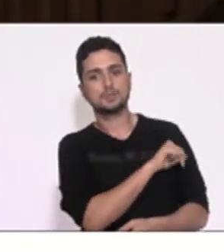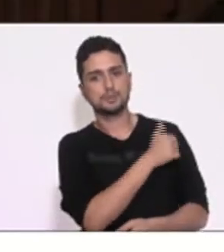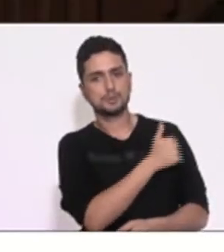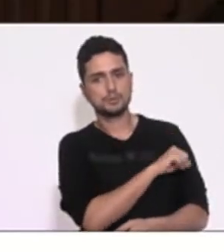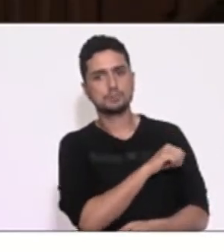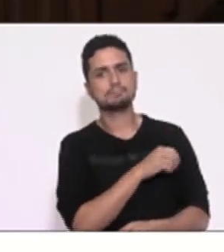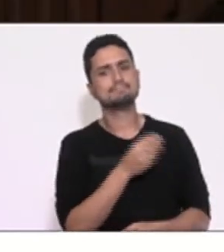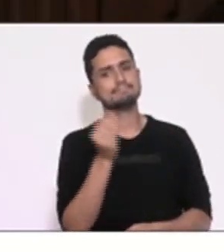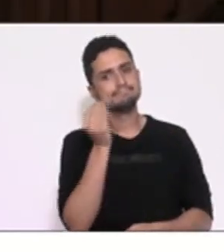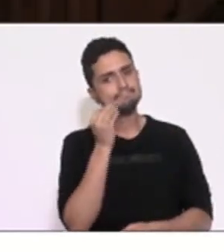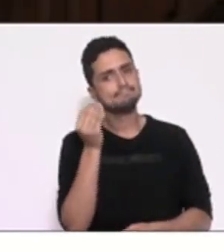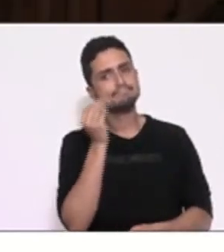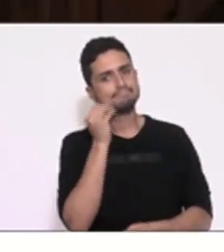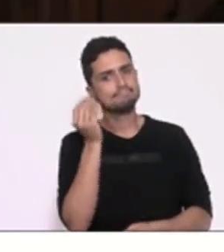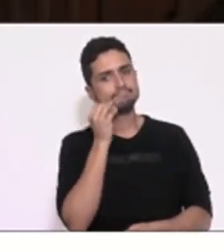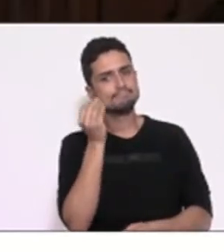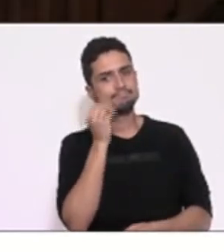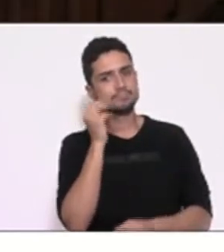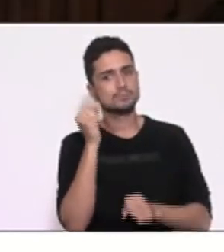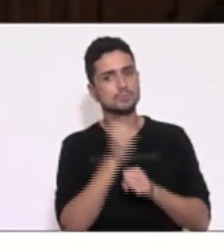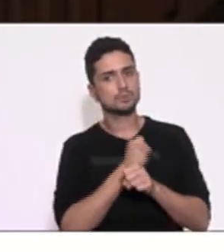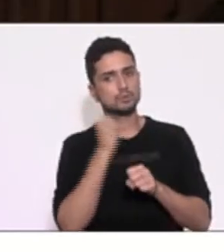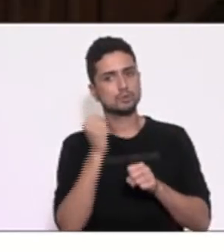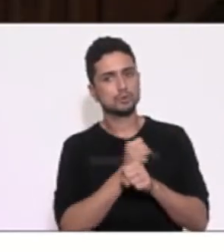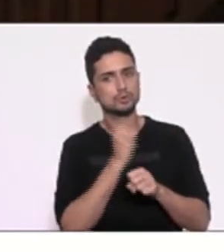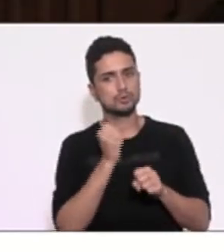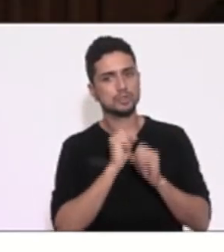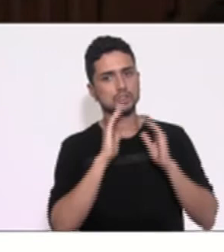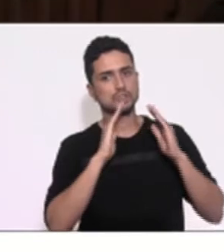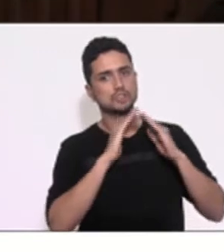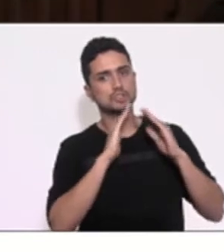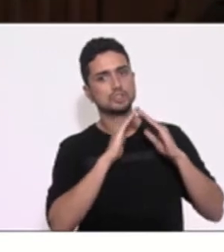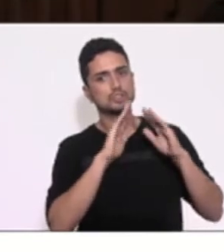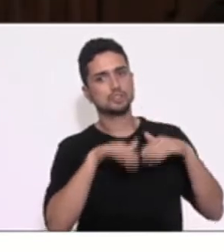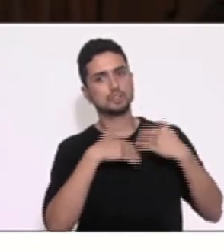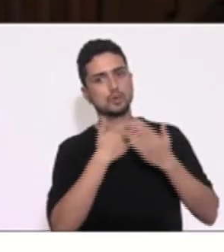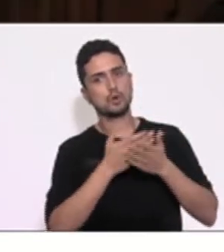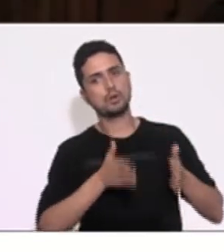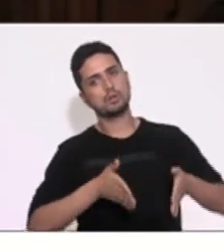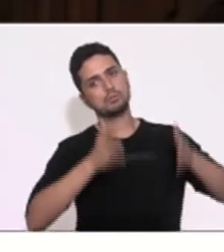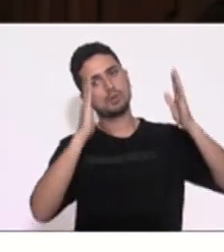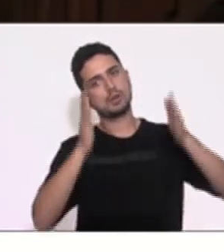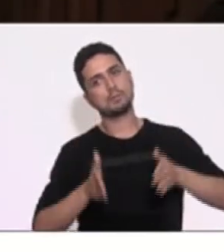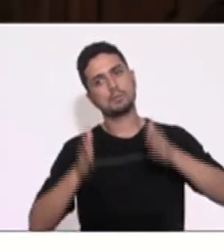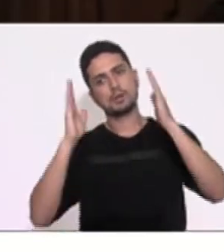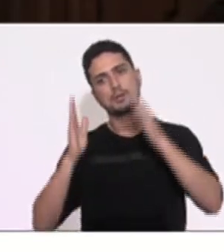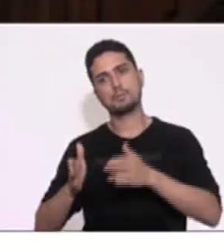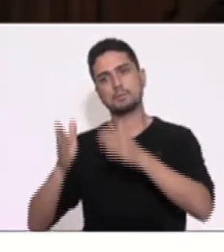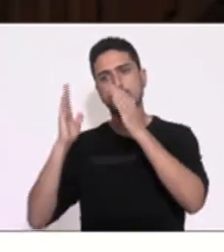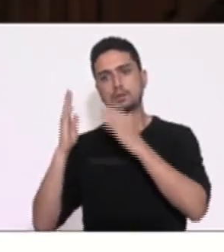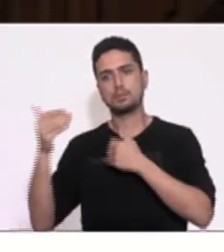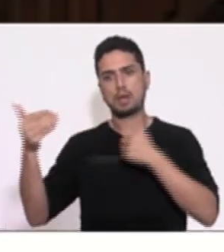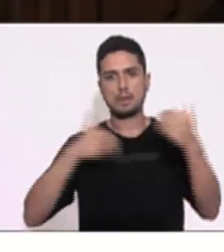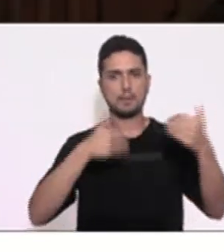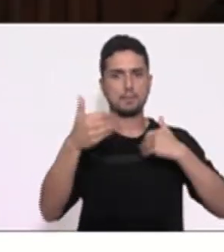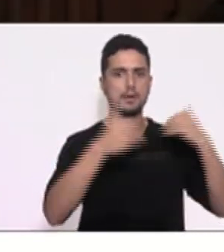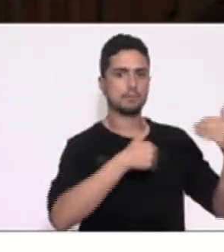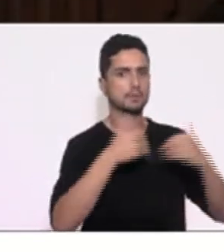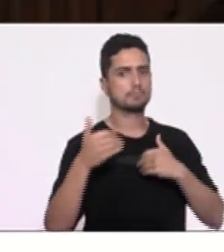tentando construir edifícios escolares para acolher a demanda, vive um estágio, a meu ver,